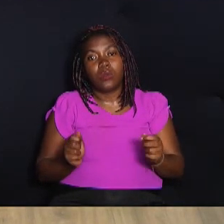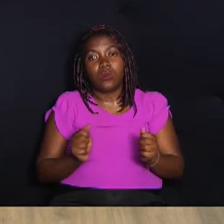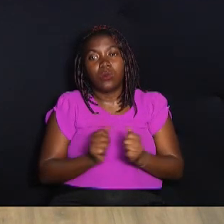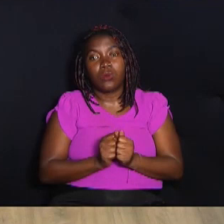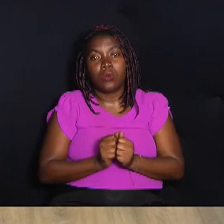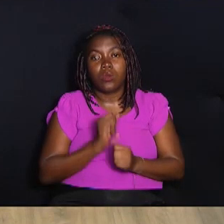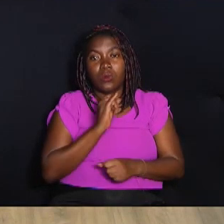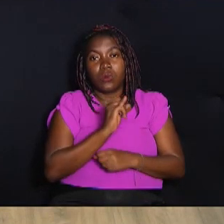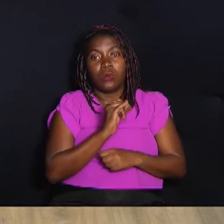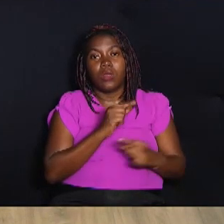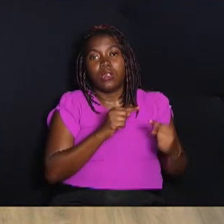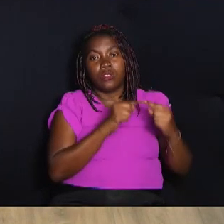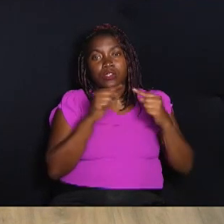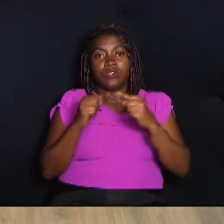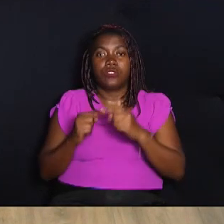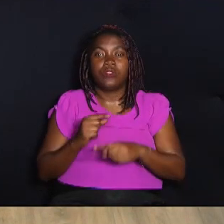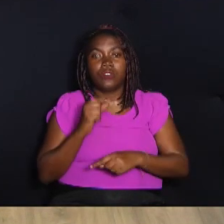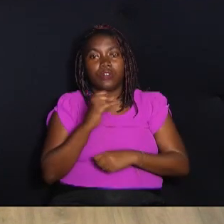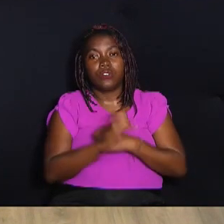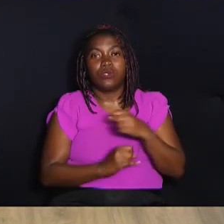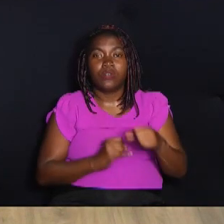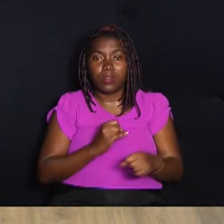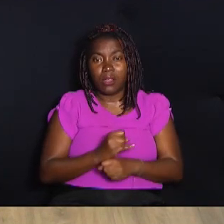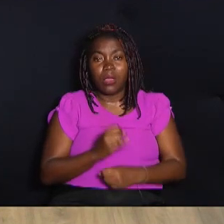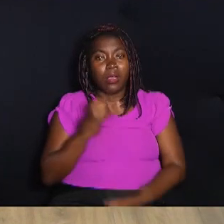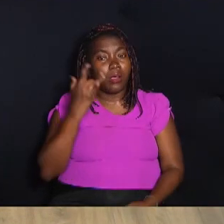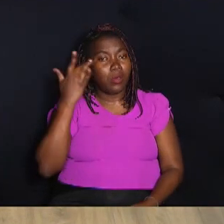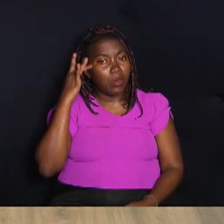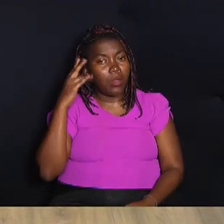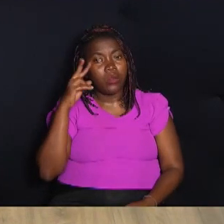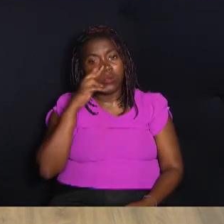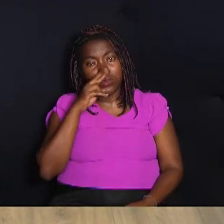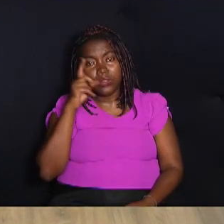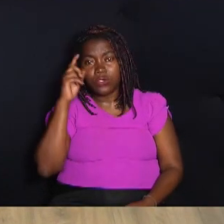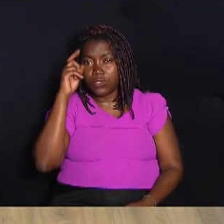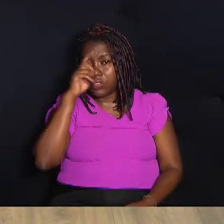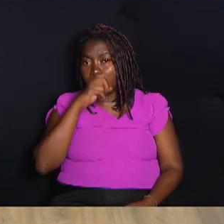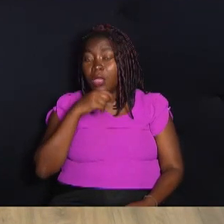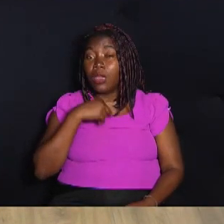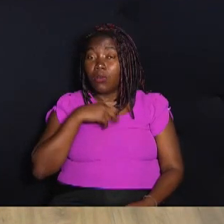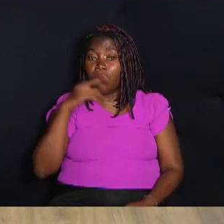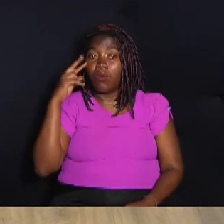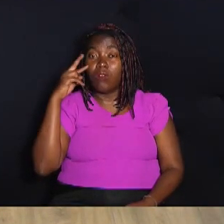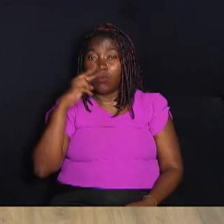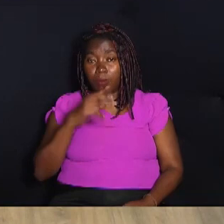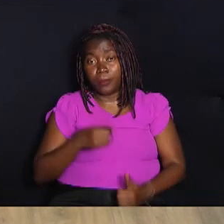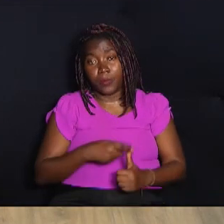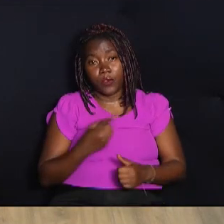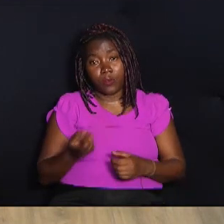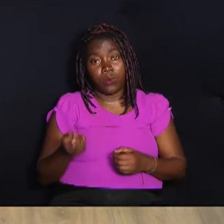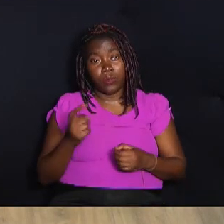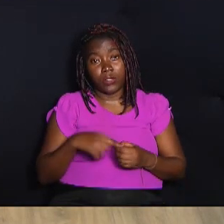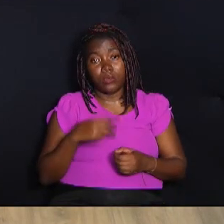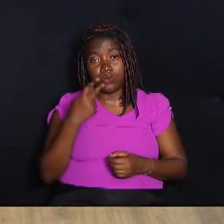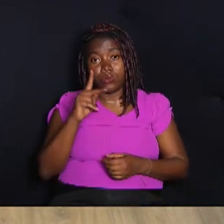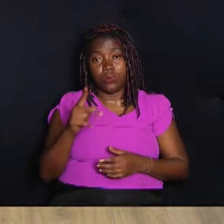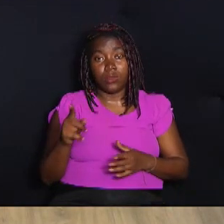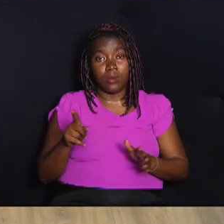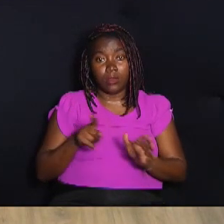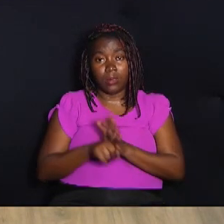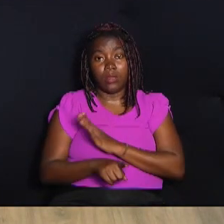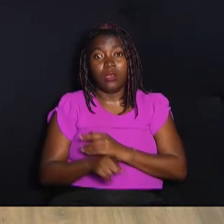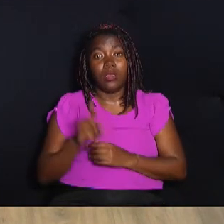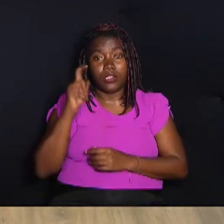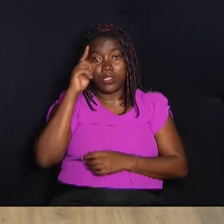que, sei lá, eu acho que é um grande desafio. Então eu vejo, primeiro, voltando à sua pergunta, um desafio